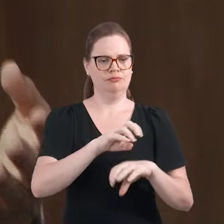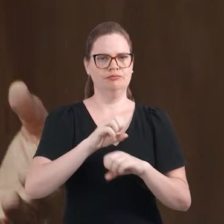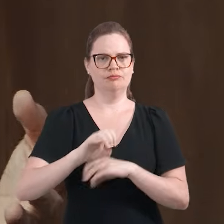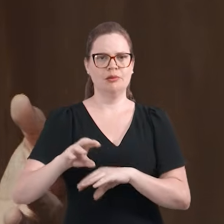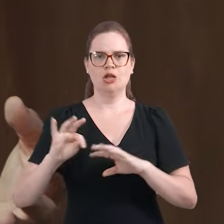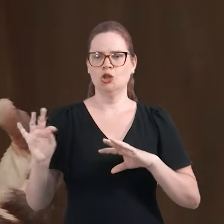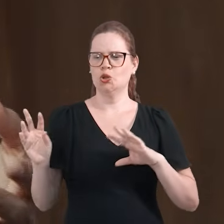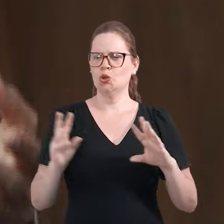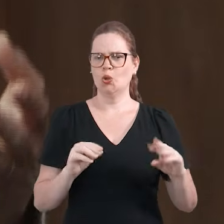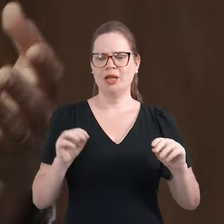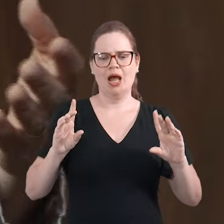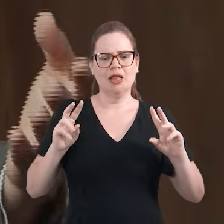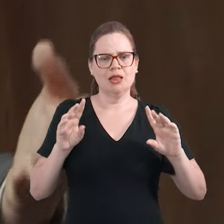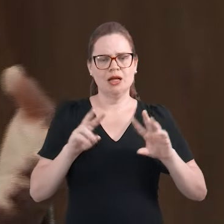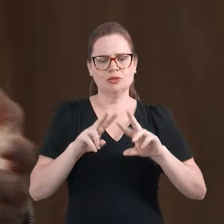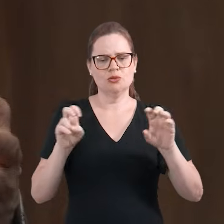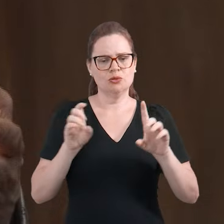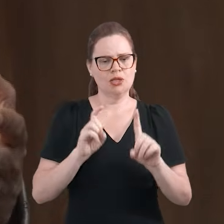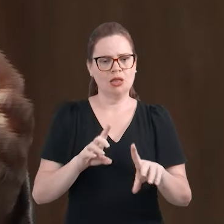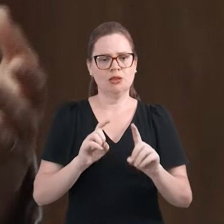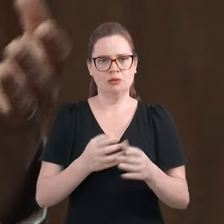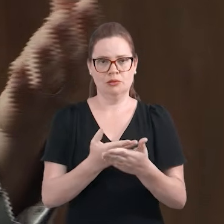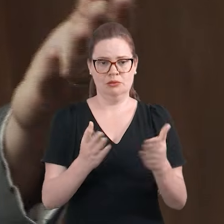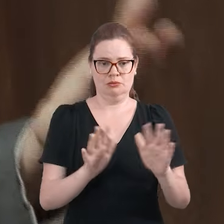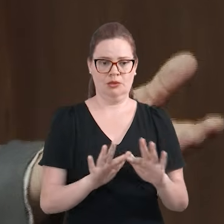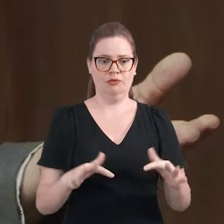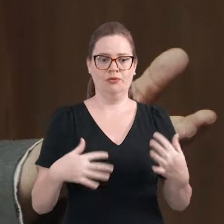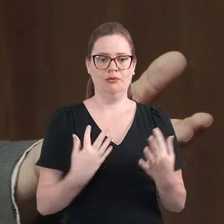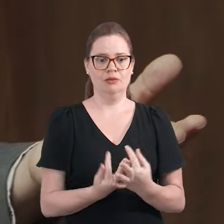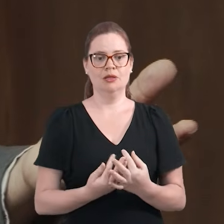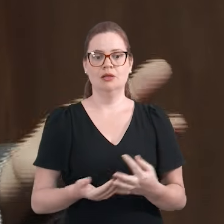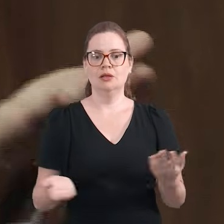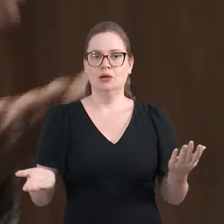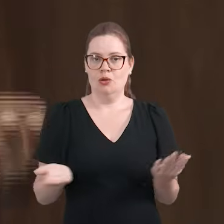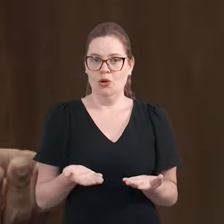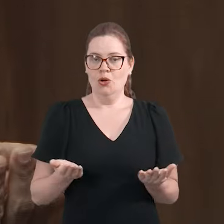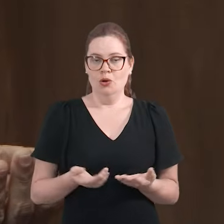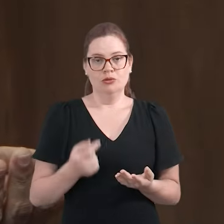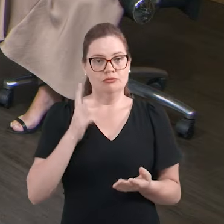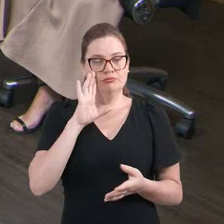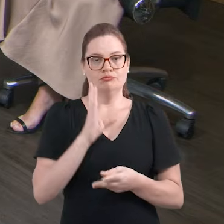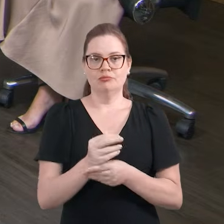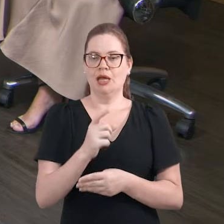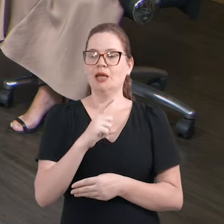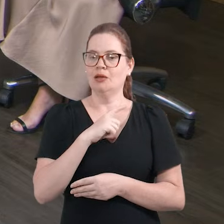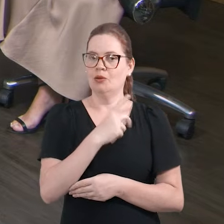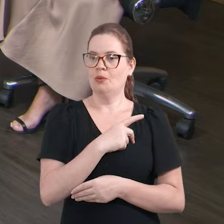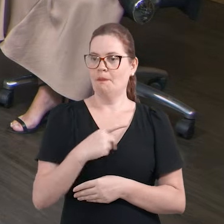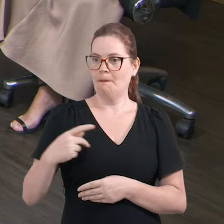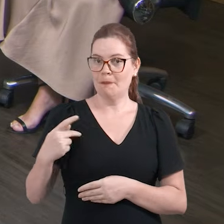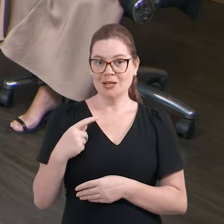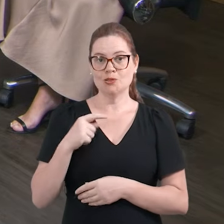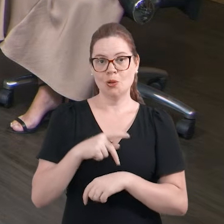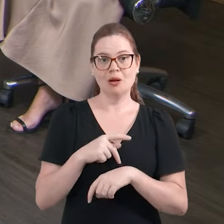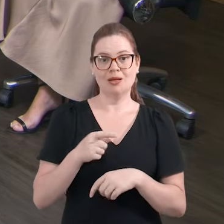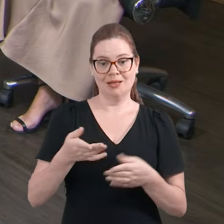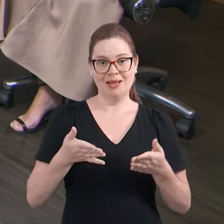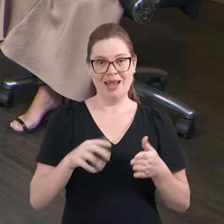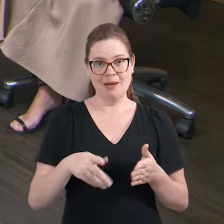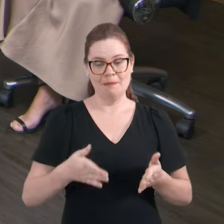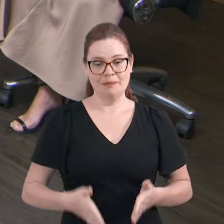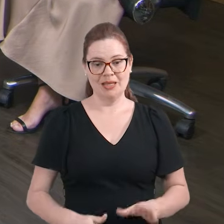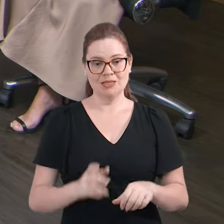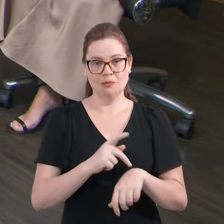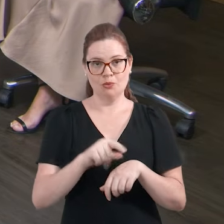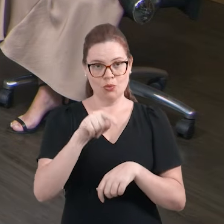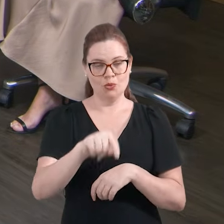essa herança para a família, e hoje nós temos um pastor, né, que é fruto desta herança Glória a que Deus. foi deixada lá, e o Senhor tem